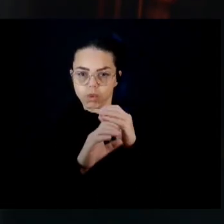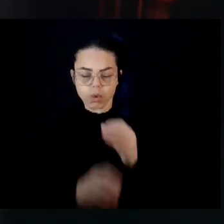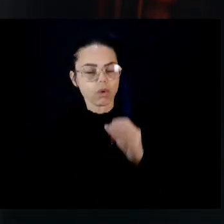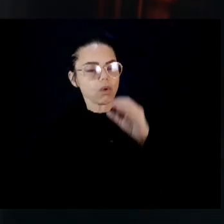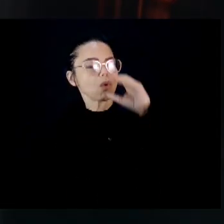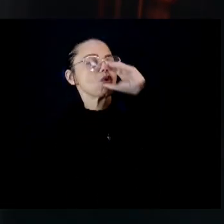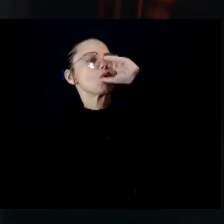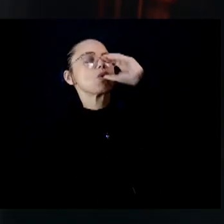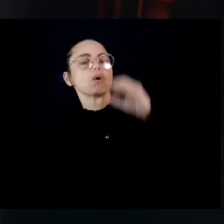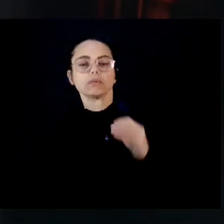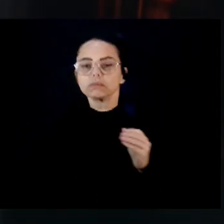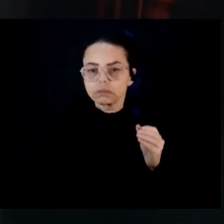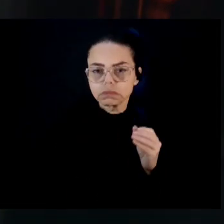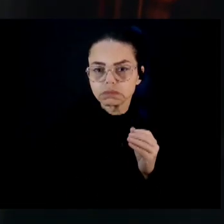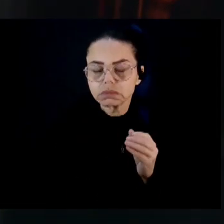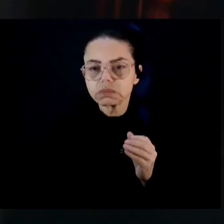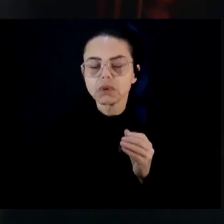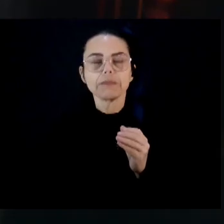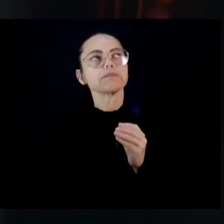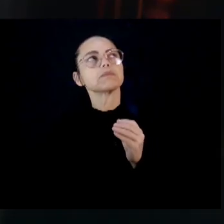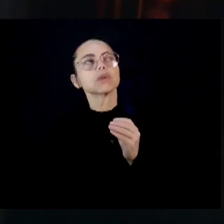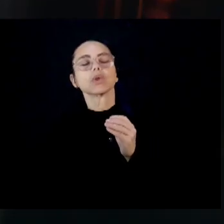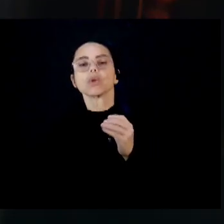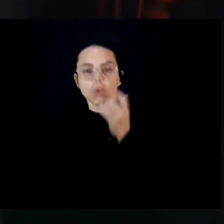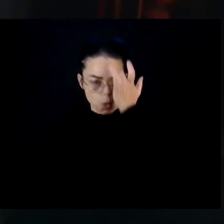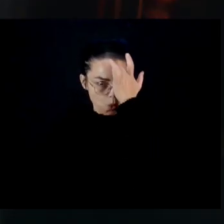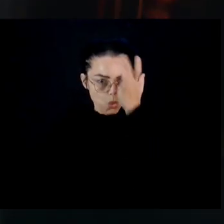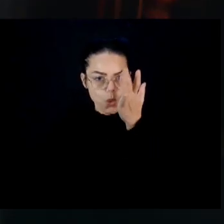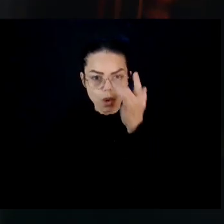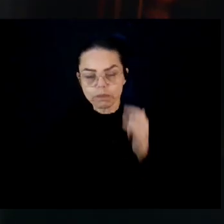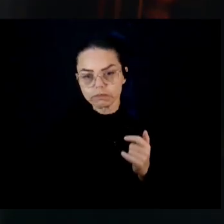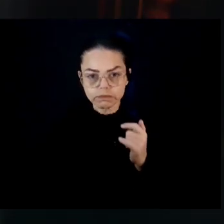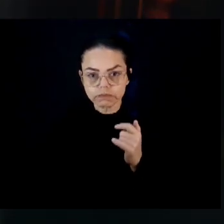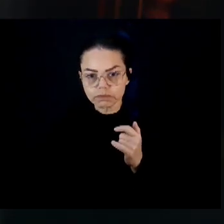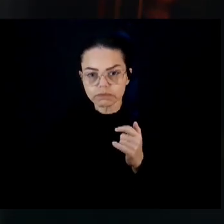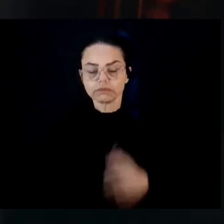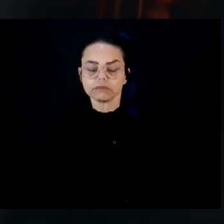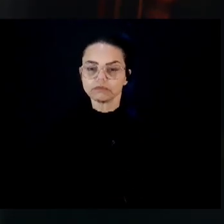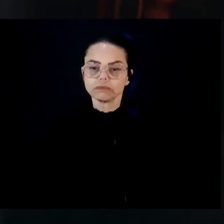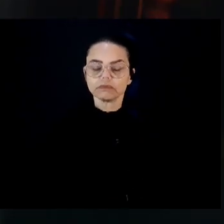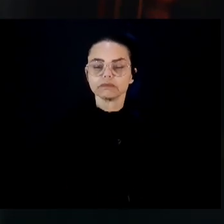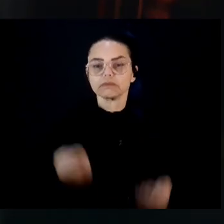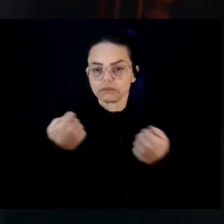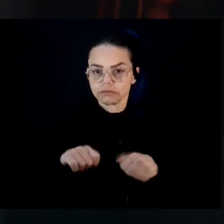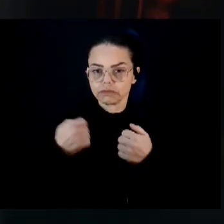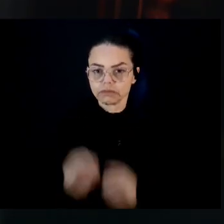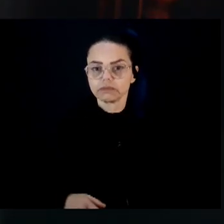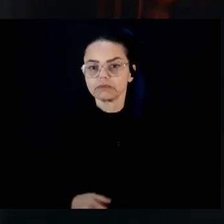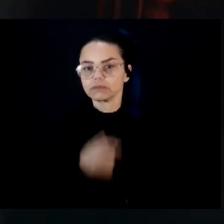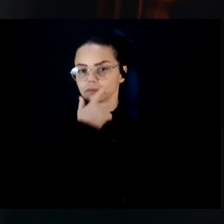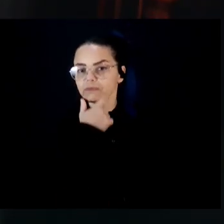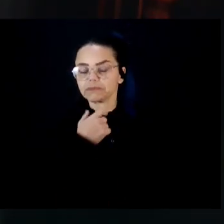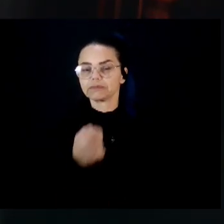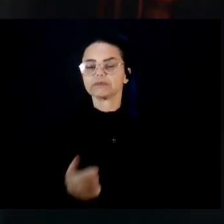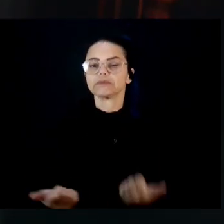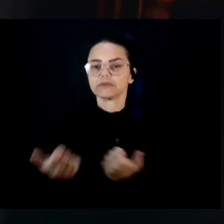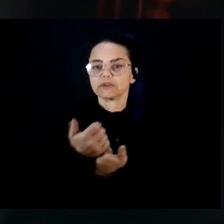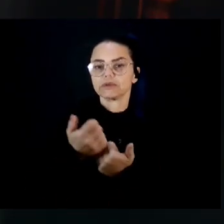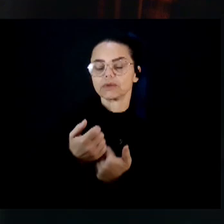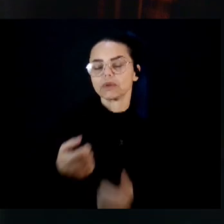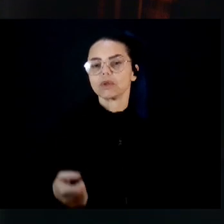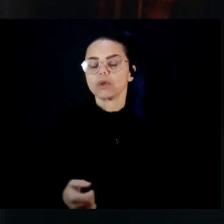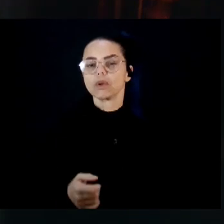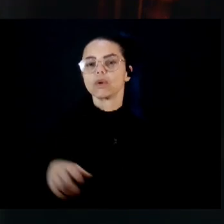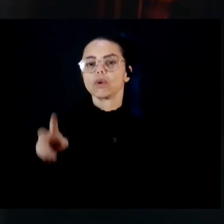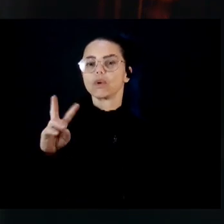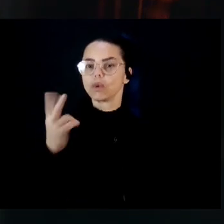dos brasileiros, é tão fácil comprar isso. Especialistas lembram que a necessidade da reposição, assim como disseram nossos doutores, depende de